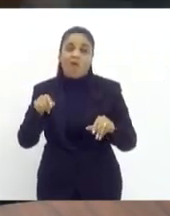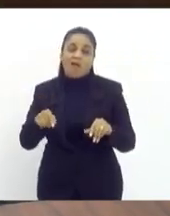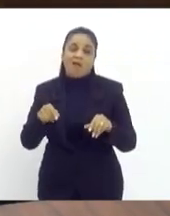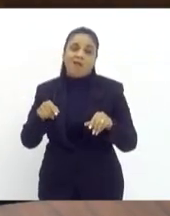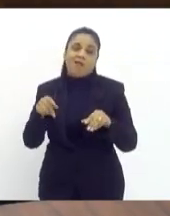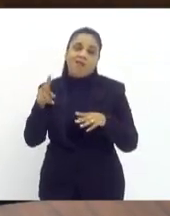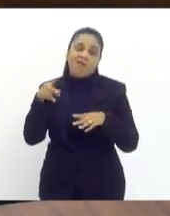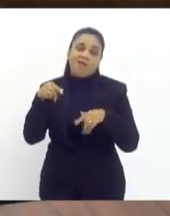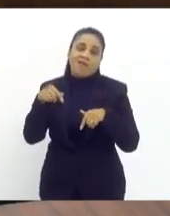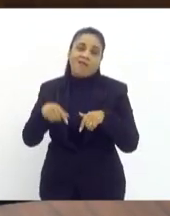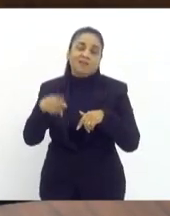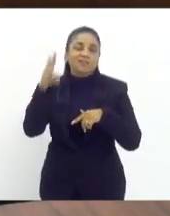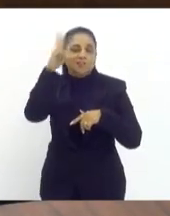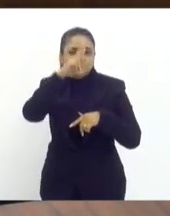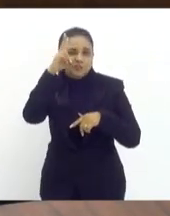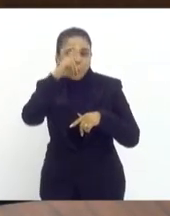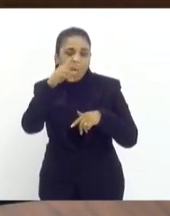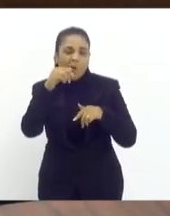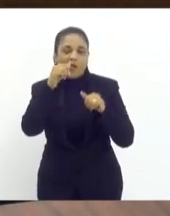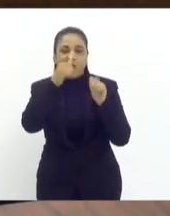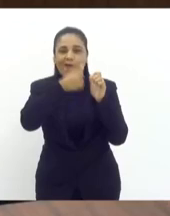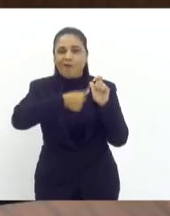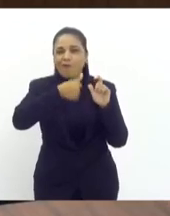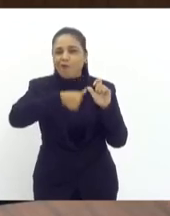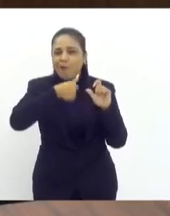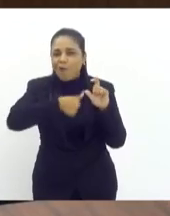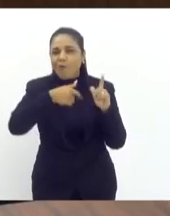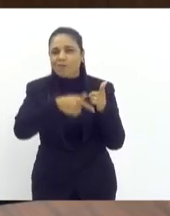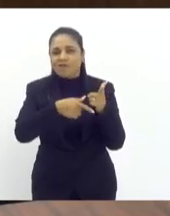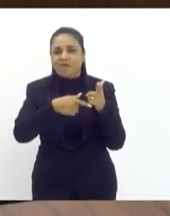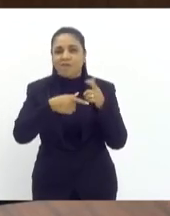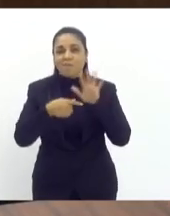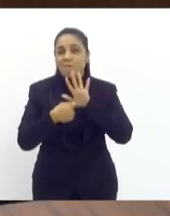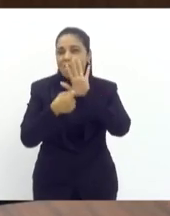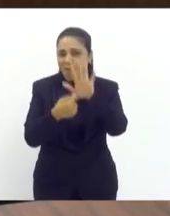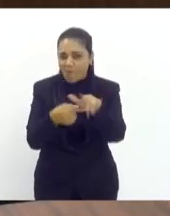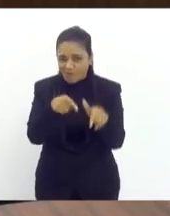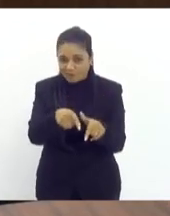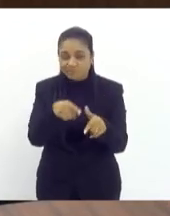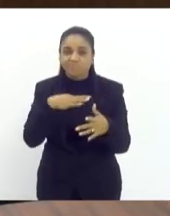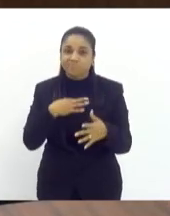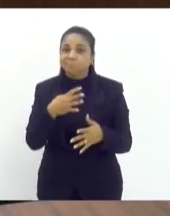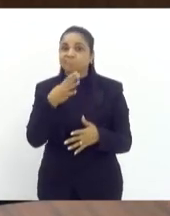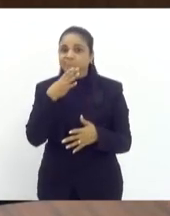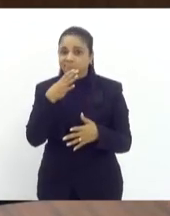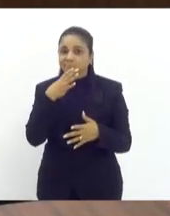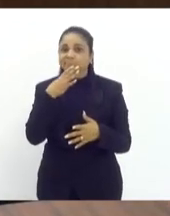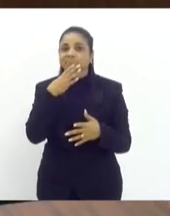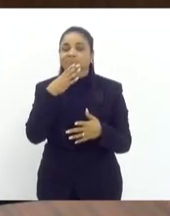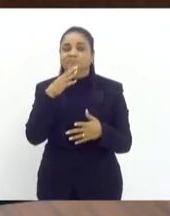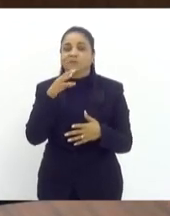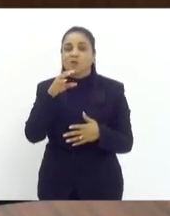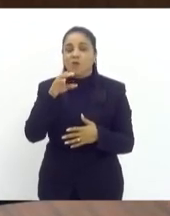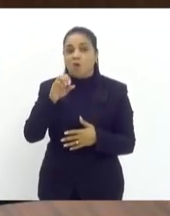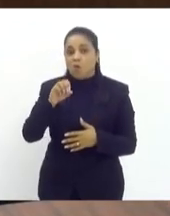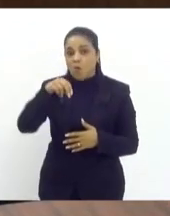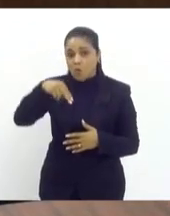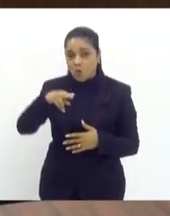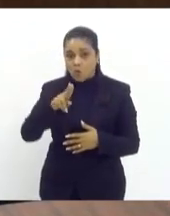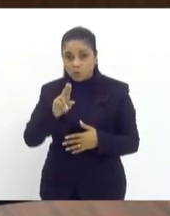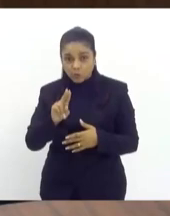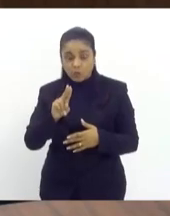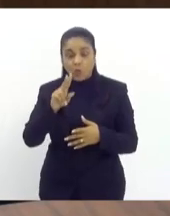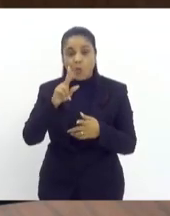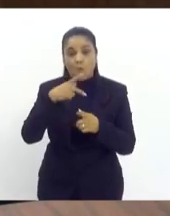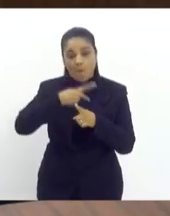do nosso Clube mas também foi reconhecida pelo pela Organização das Nações Unidas como